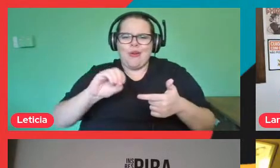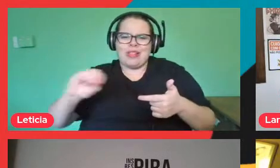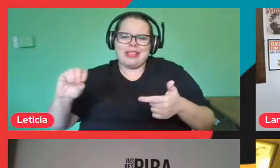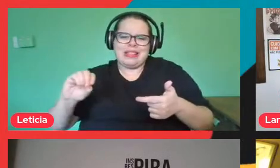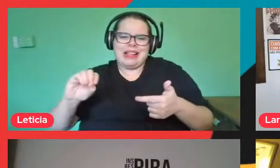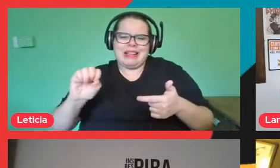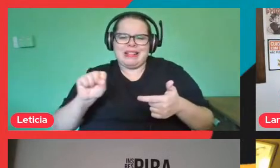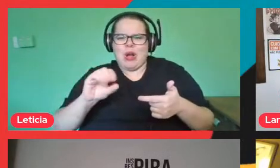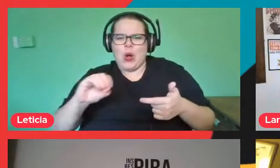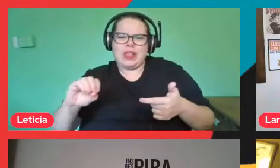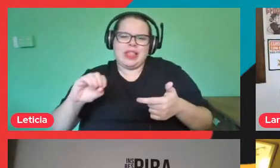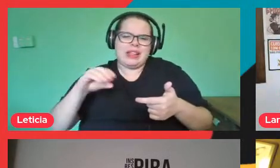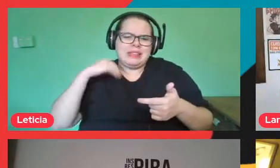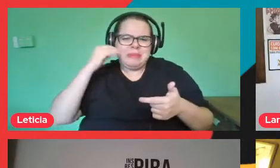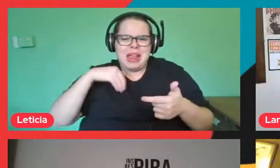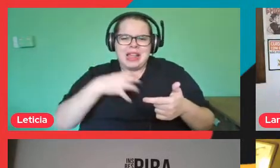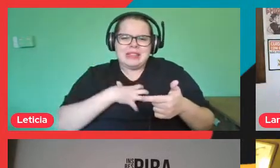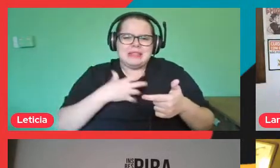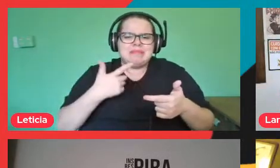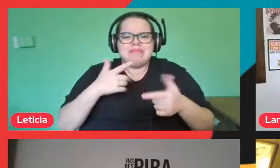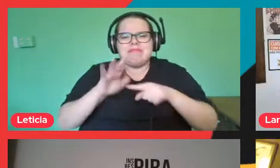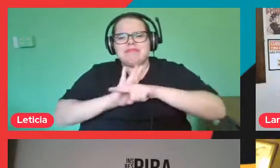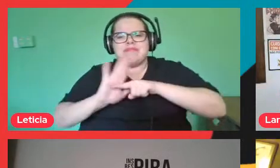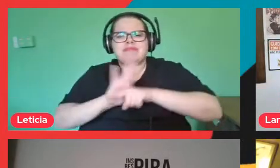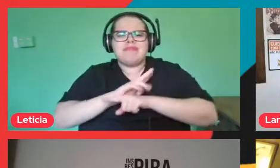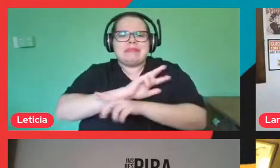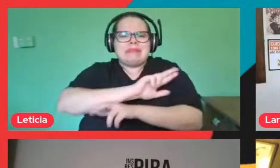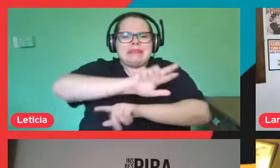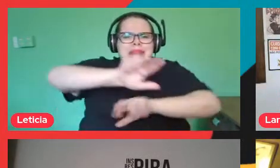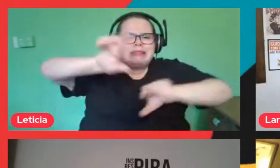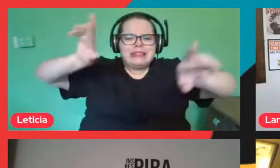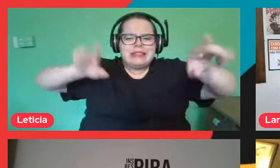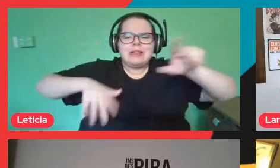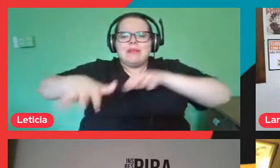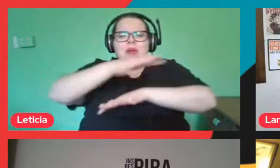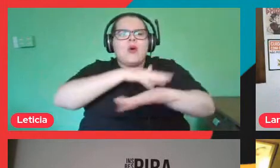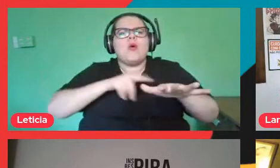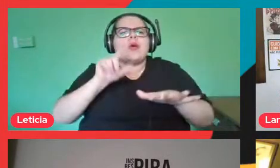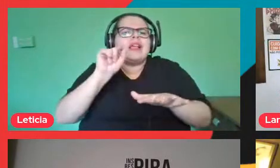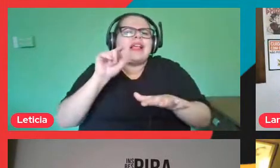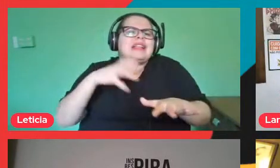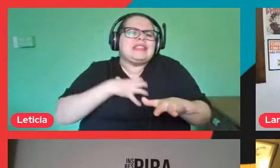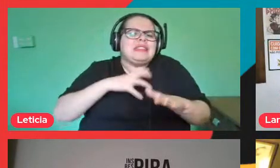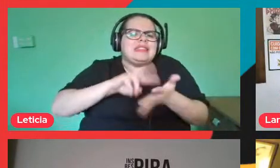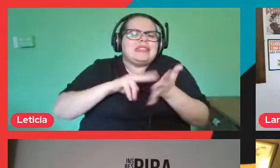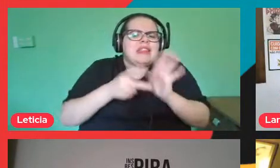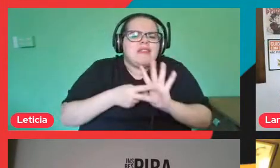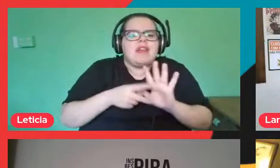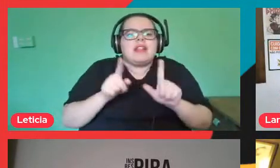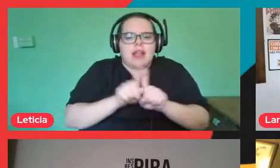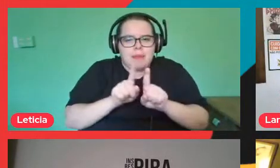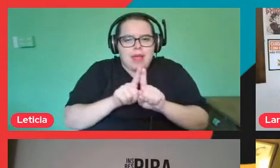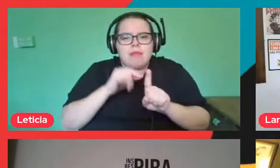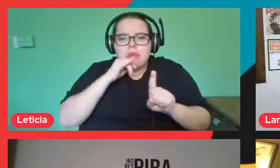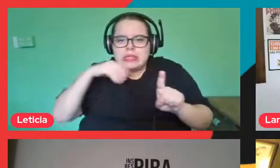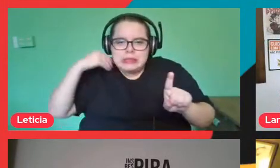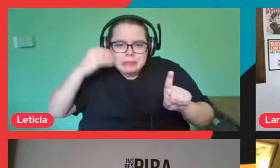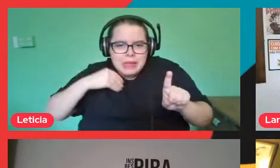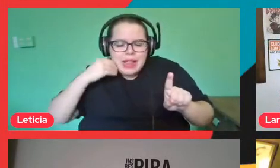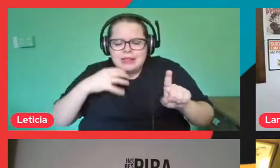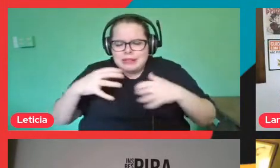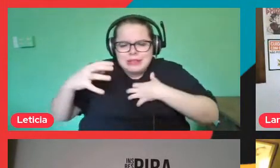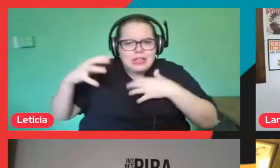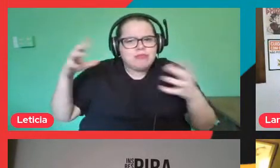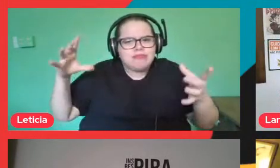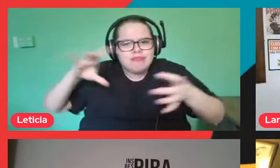experiências ou sentimentos, né? Os pesquisadores divergem bastante no que tange o que é um sentimento, né? Então, por isso, experiências e